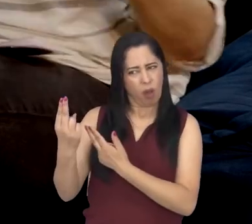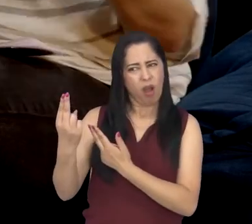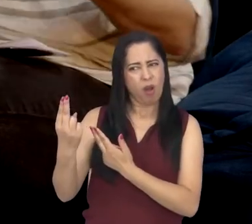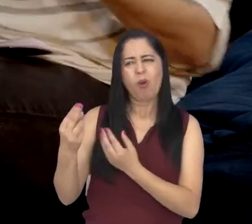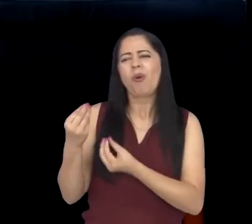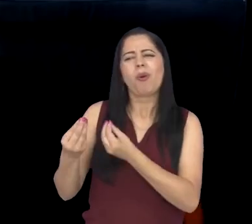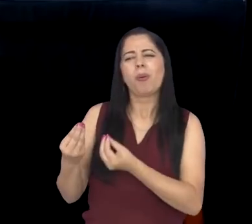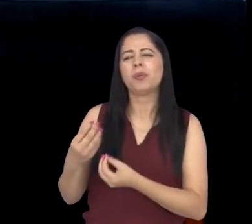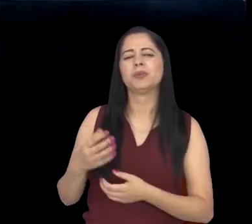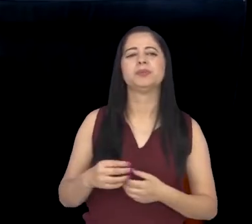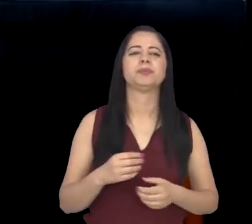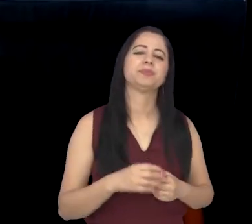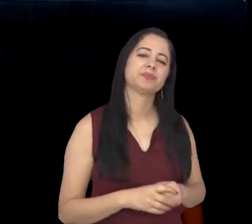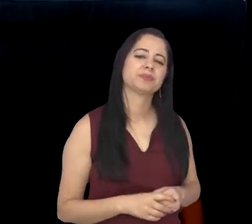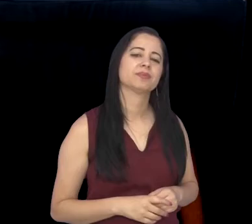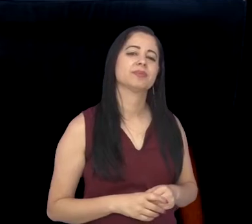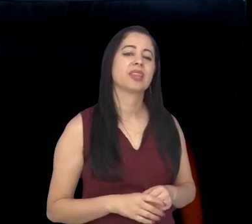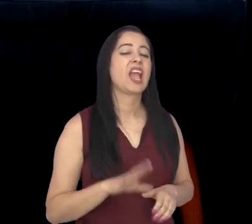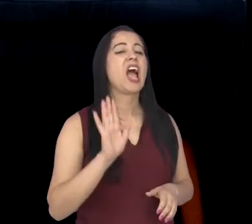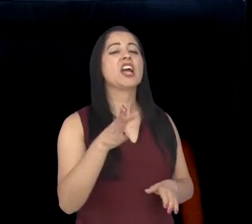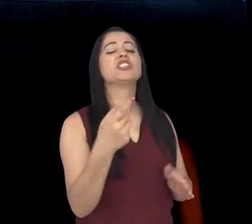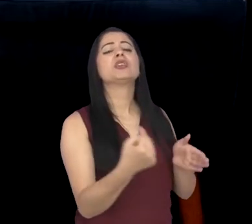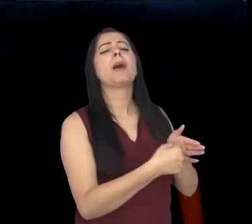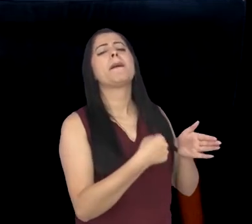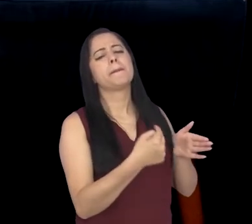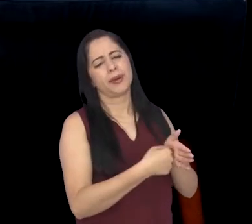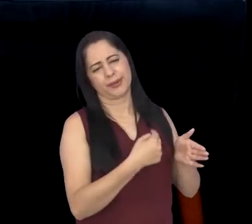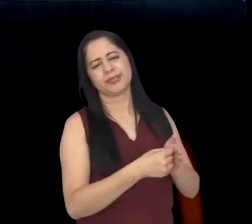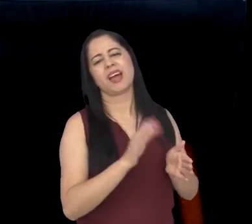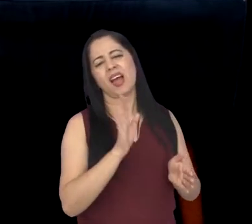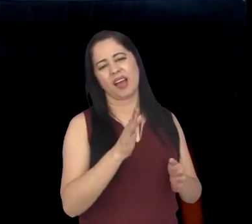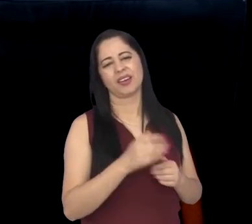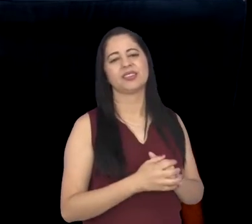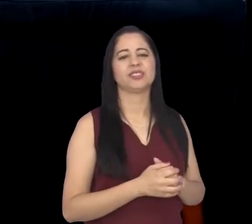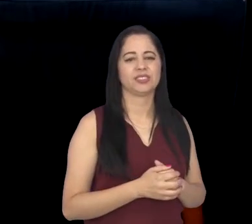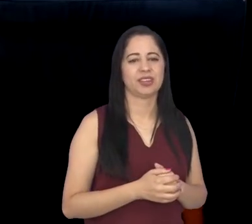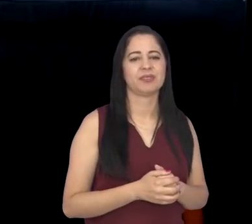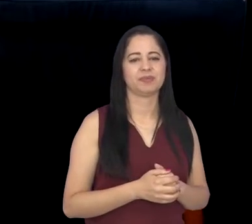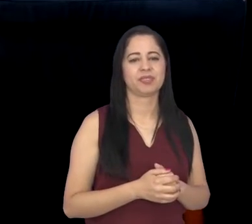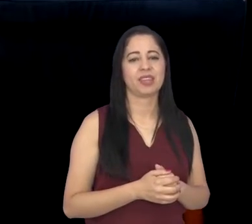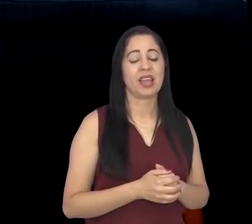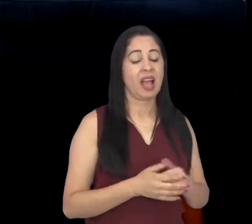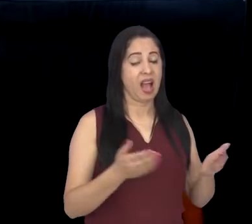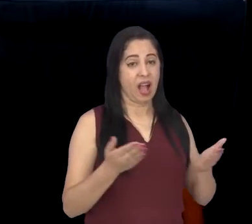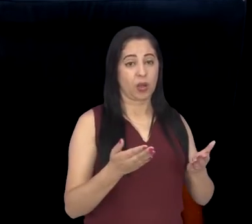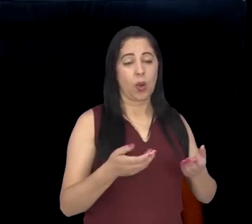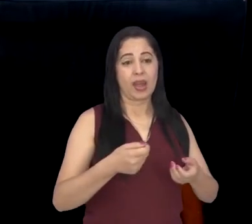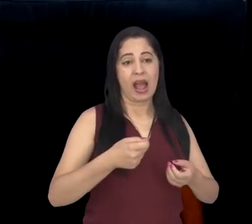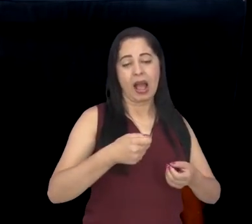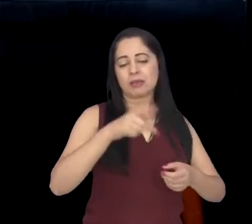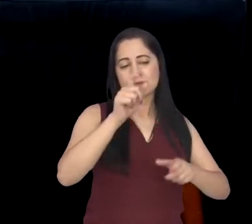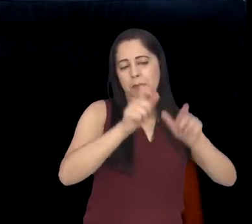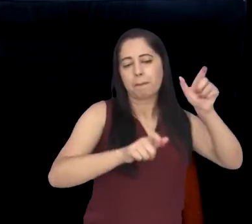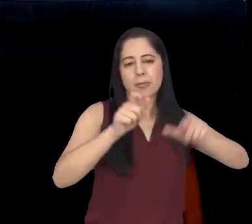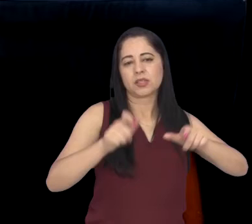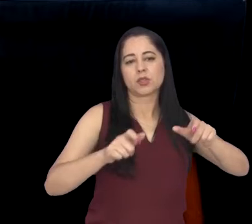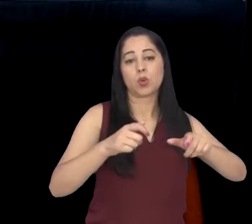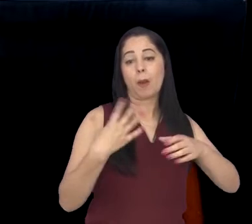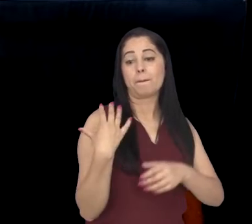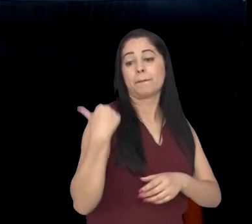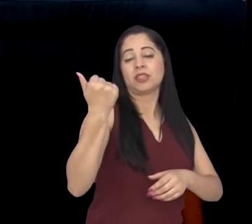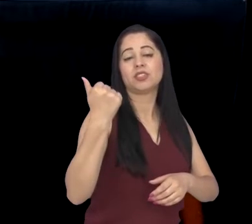tenho... Tem a mesma... Como é que é? Veja bem, já me perguntaram até isso. Agora, minha filha, muitas pessoas querem que eu faça tal podcast,